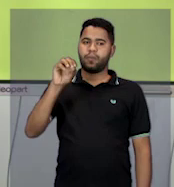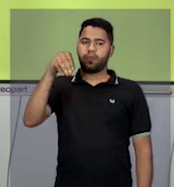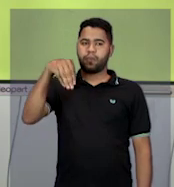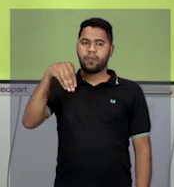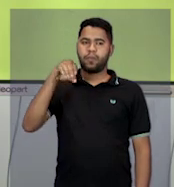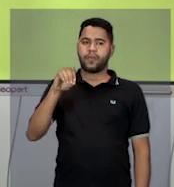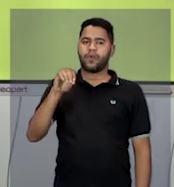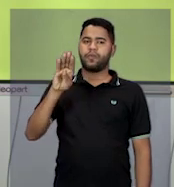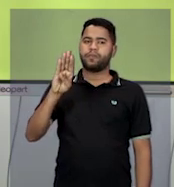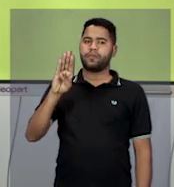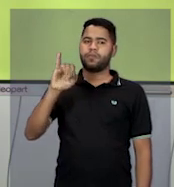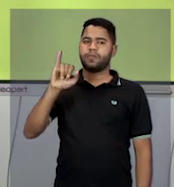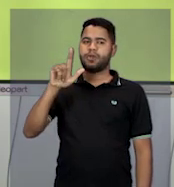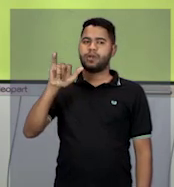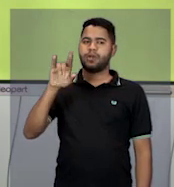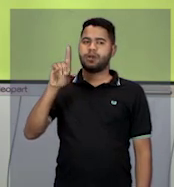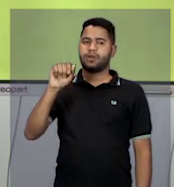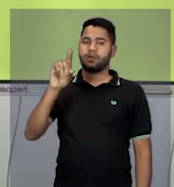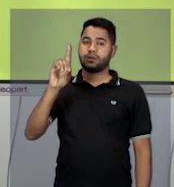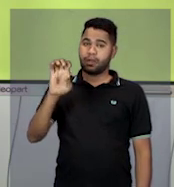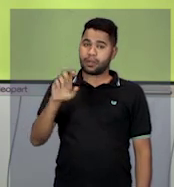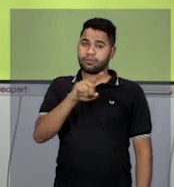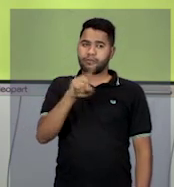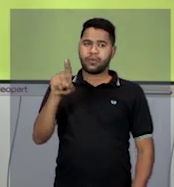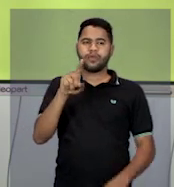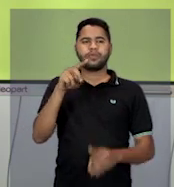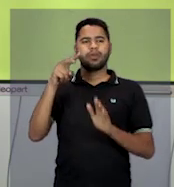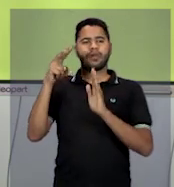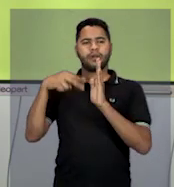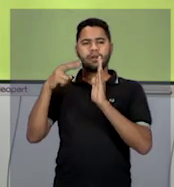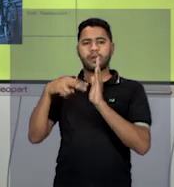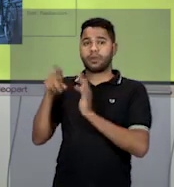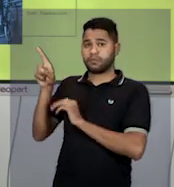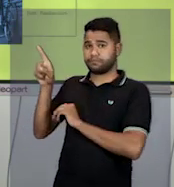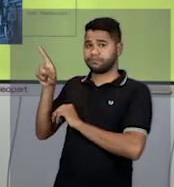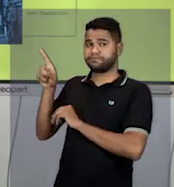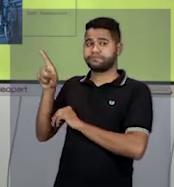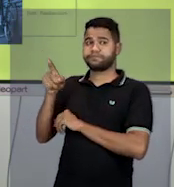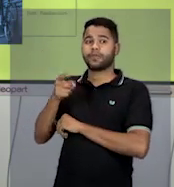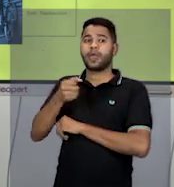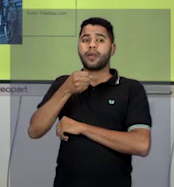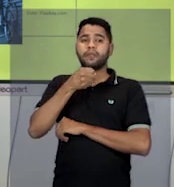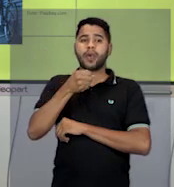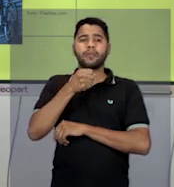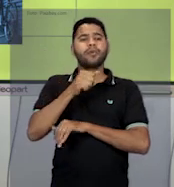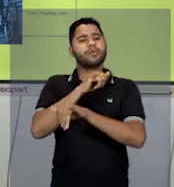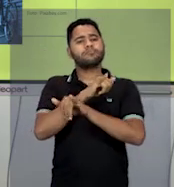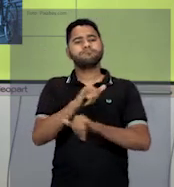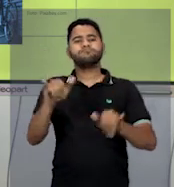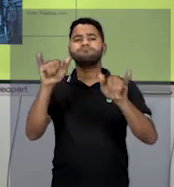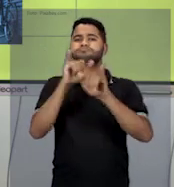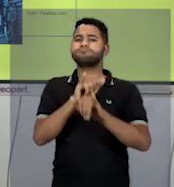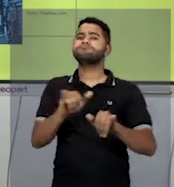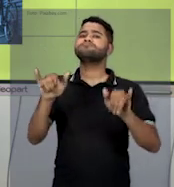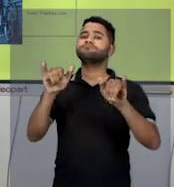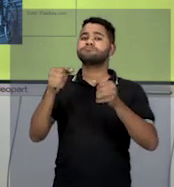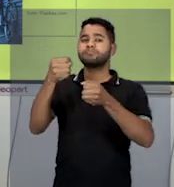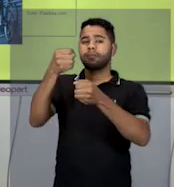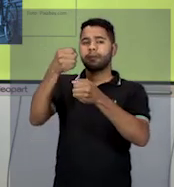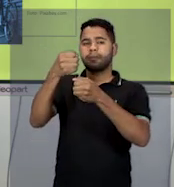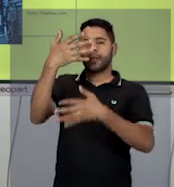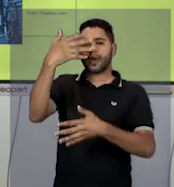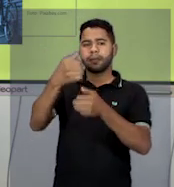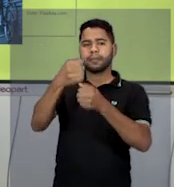aí você leu essa entrevista aí, e essa entrevista traz esses aspectos, traz